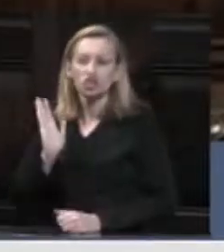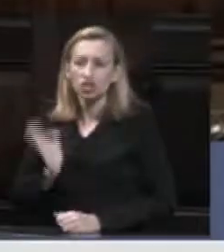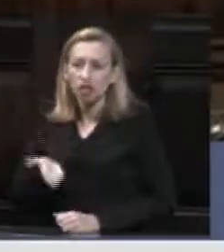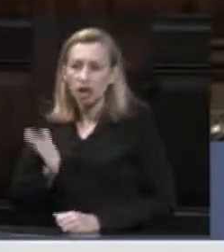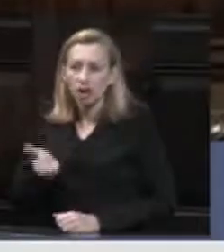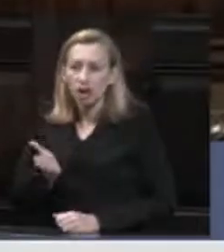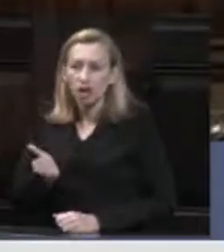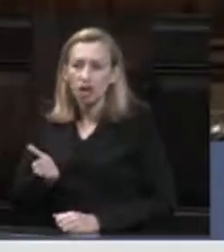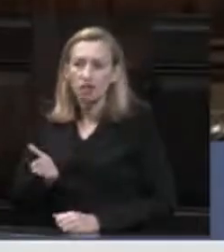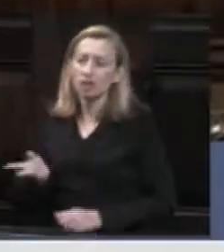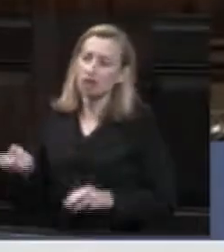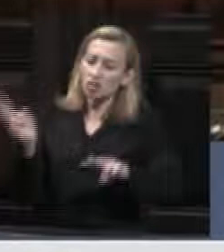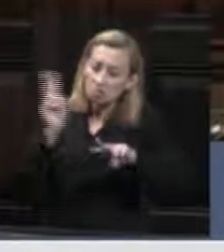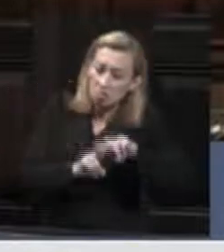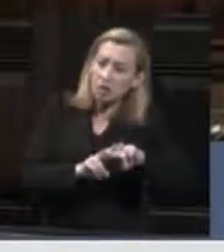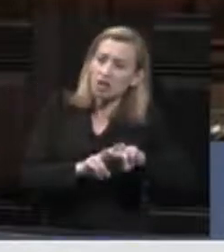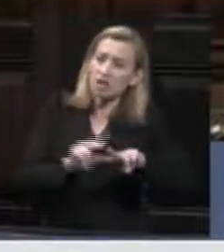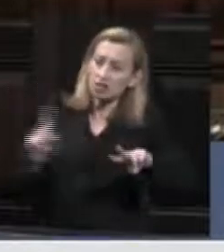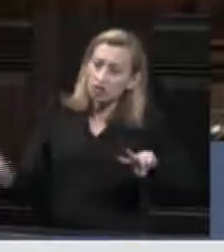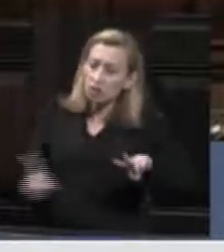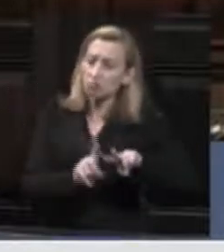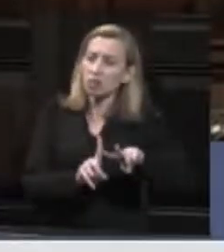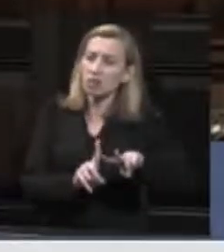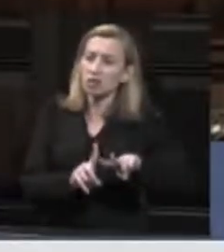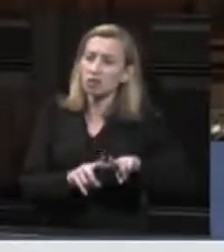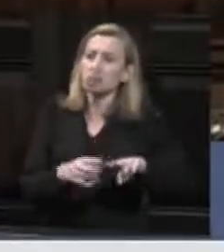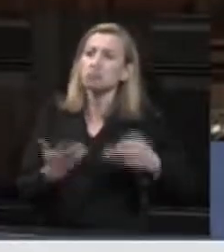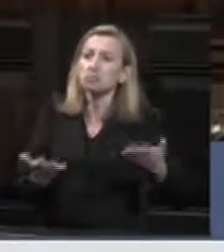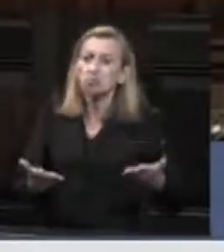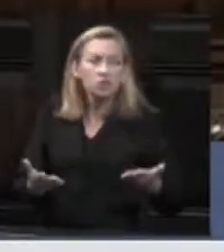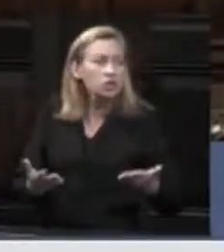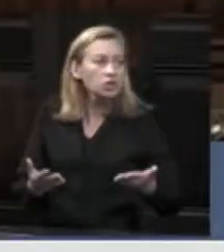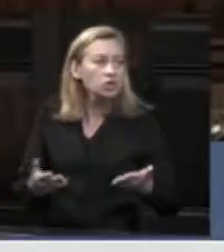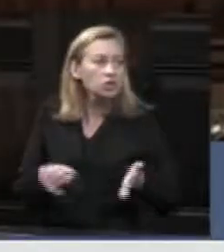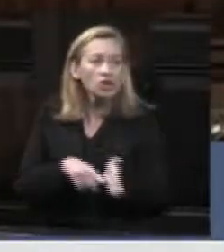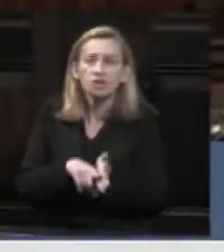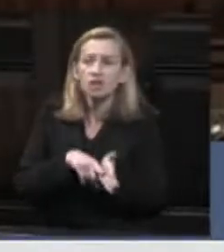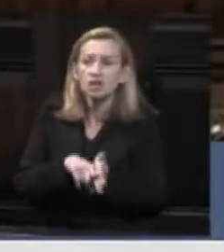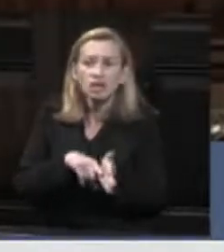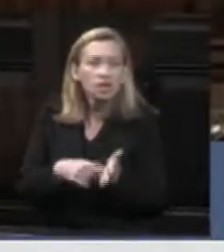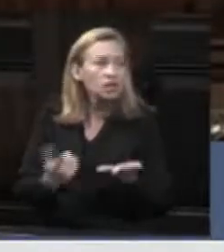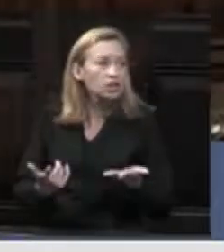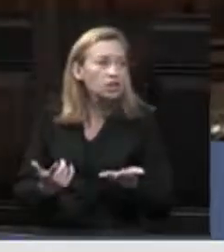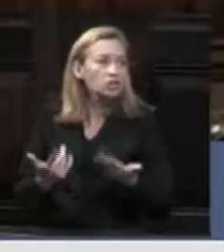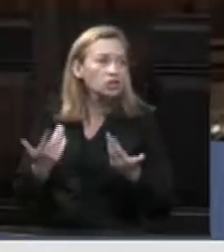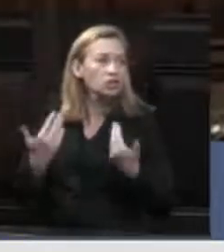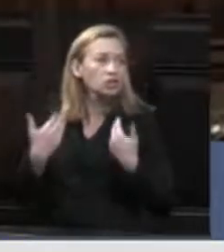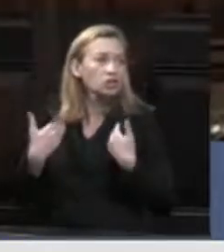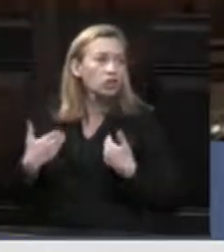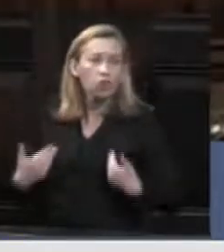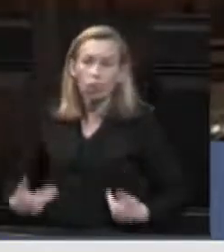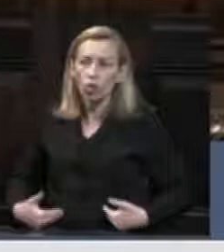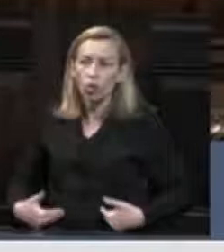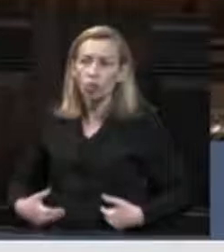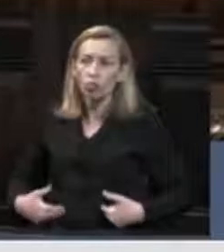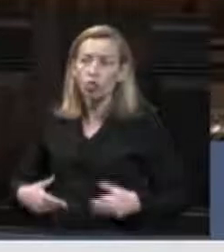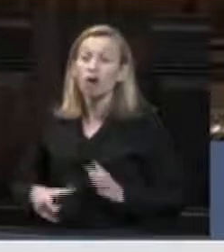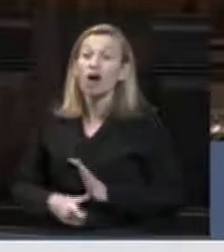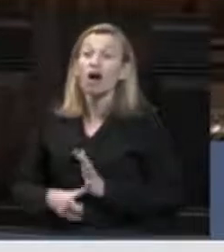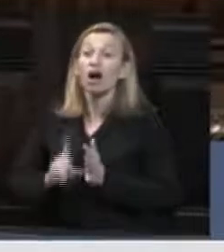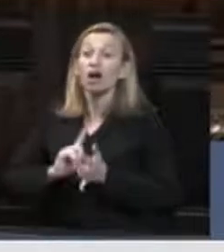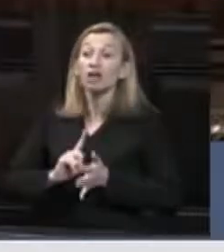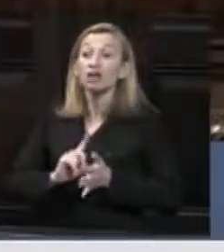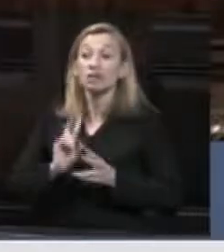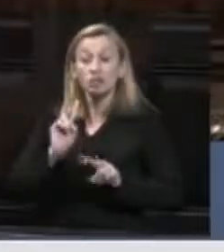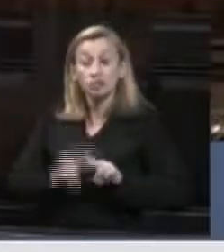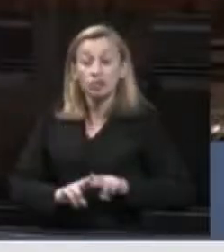uma penitenciária, submetido aos exames de corpo de delito, antes de ingressar no sistema